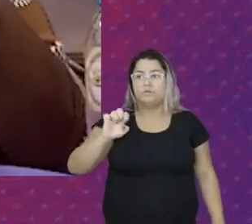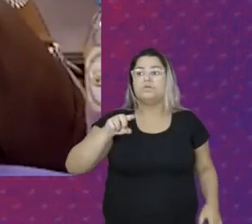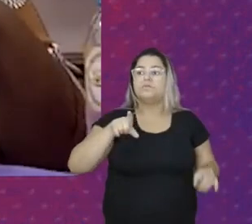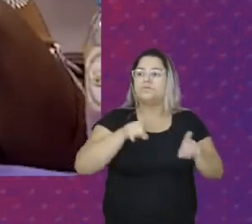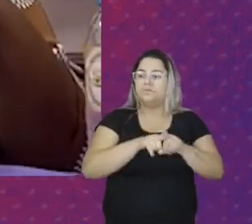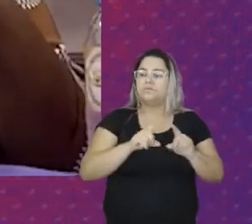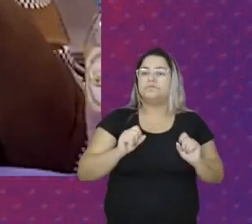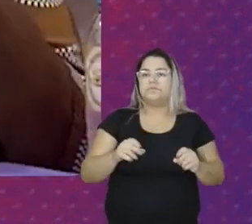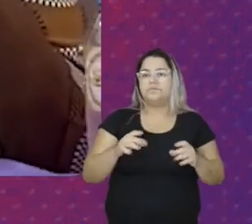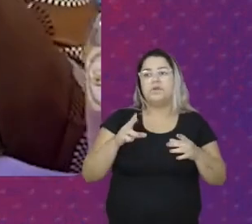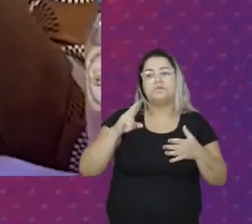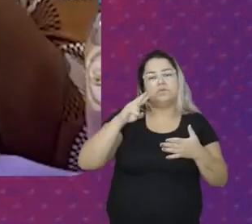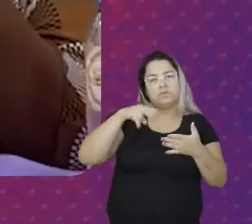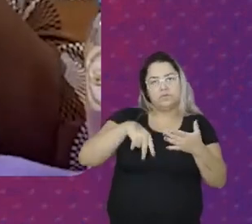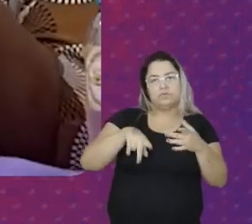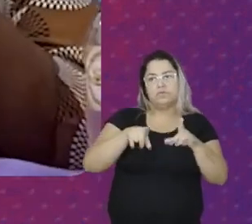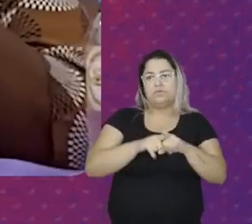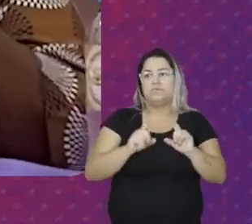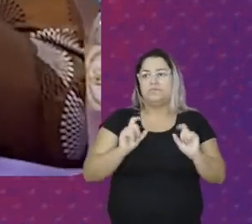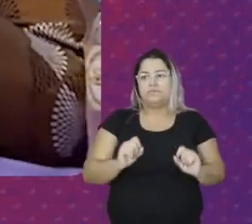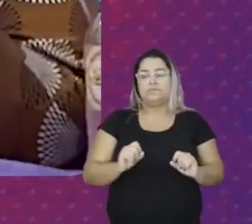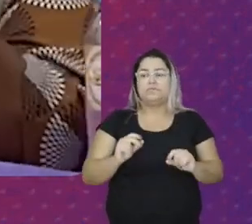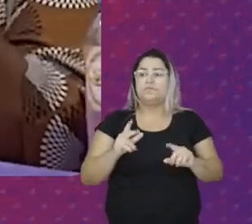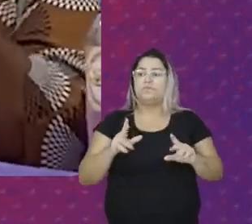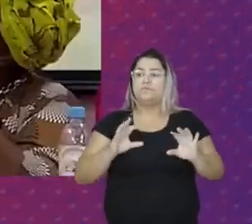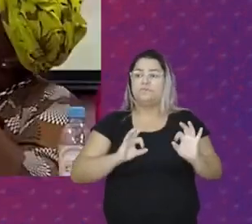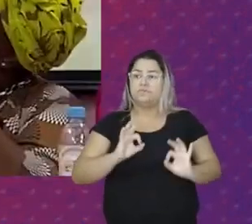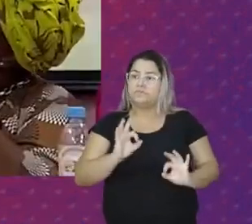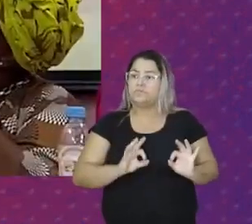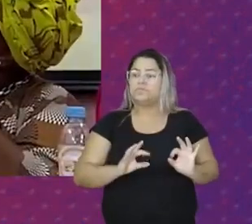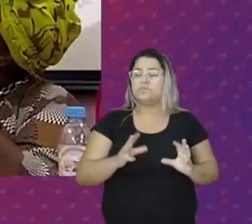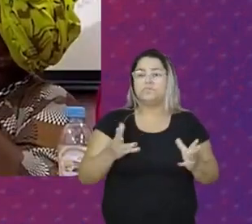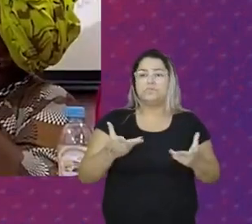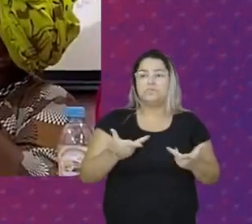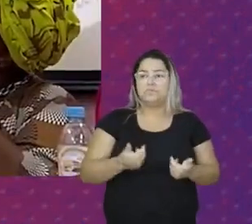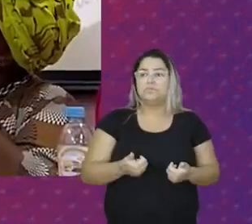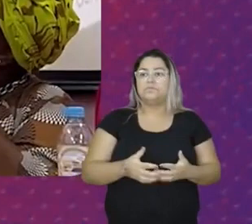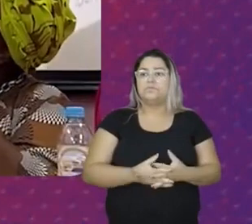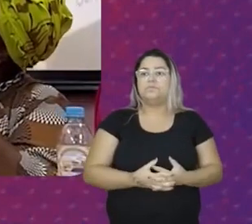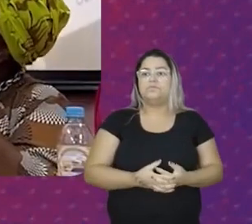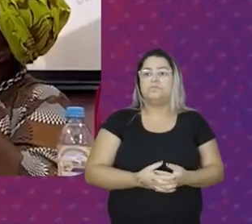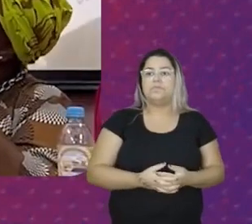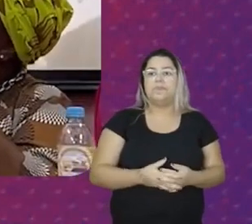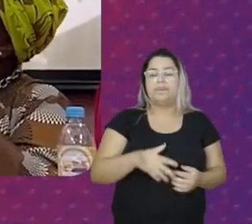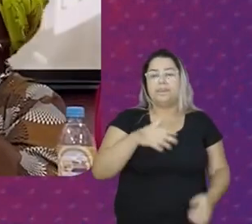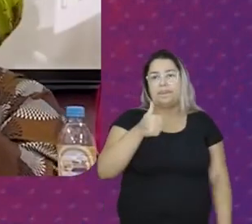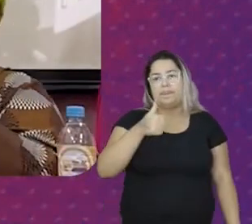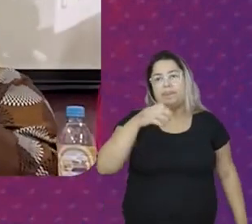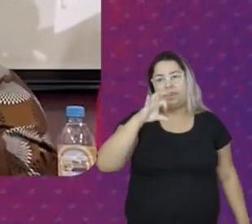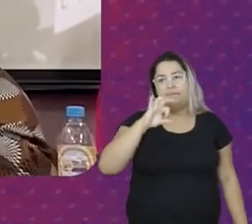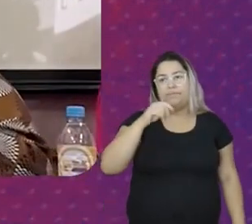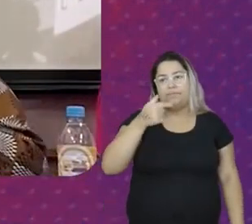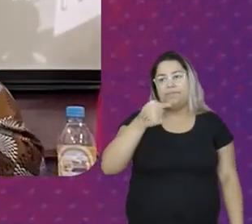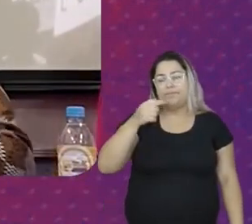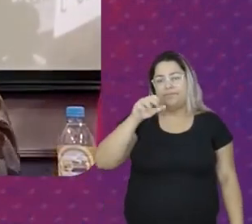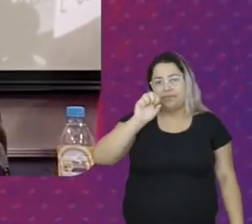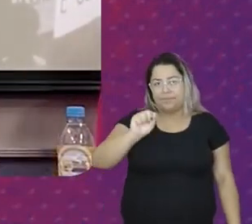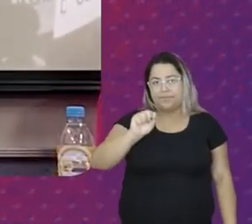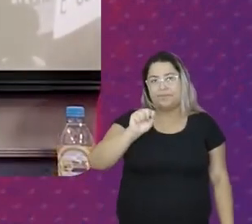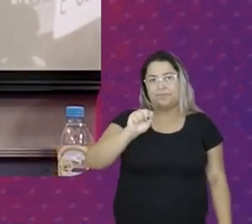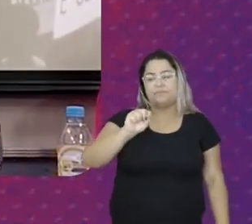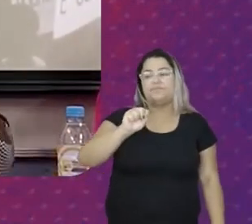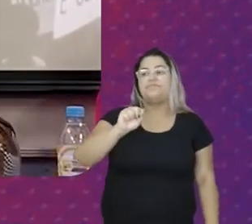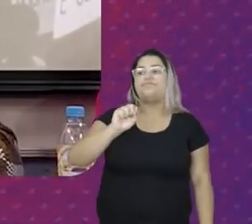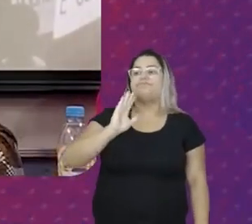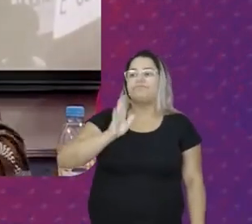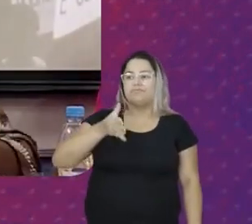a pena ser lido, tem uma produção vastíssima. Pode passar. E em 1978, né,